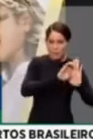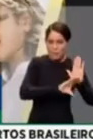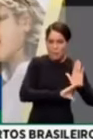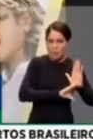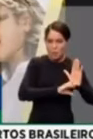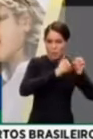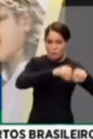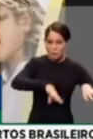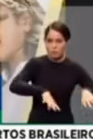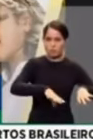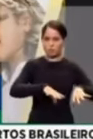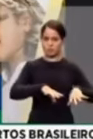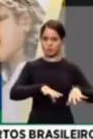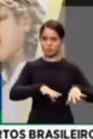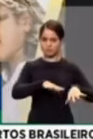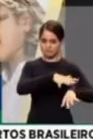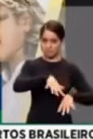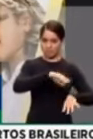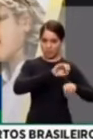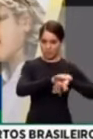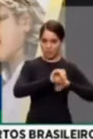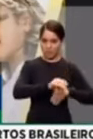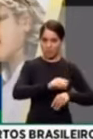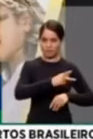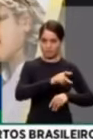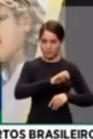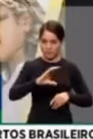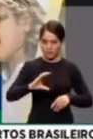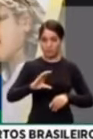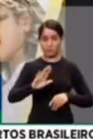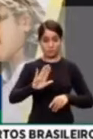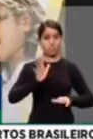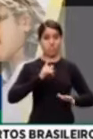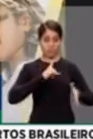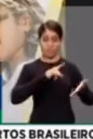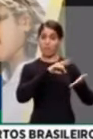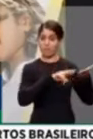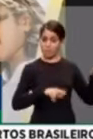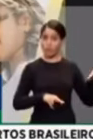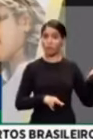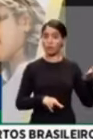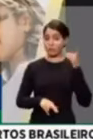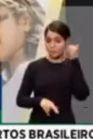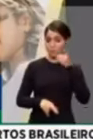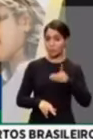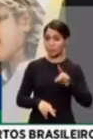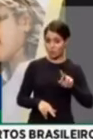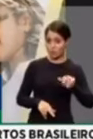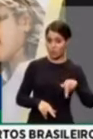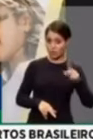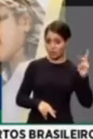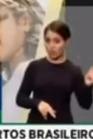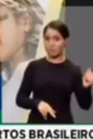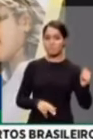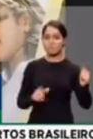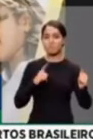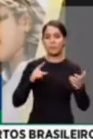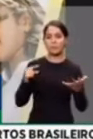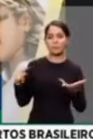desconstituir, quebrar a espinha dorsal da PEC que nós já aprovamos, relatada pela deputada Dorinha, com o concurso de